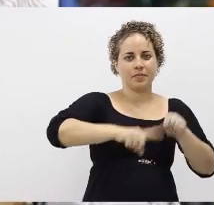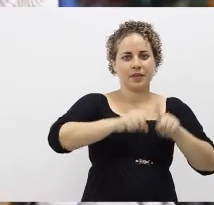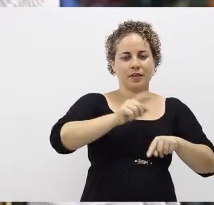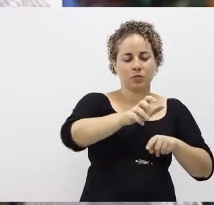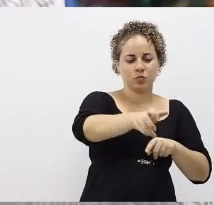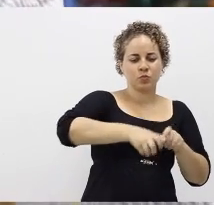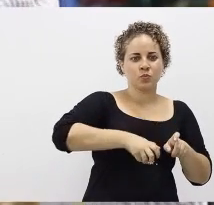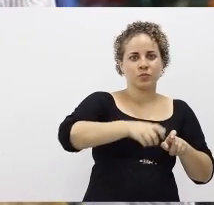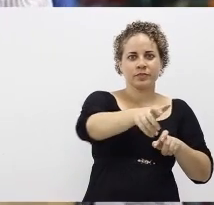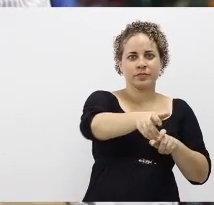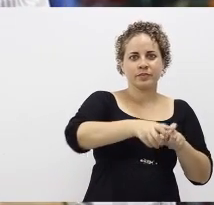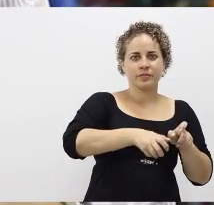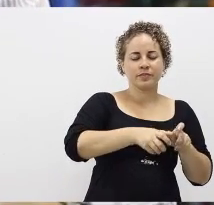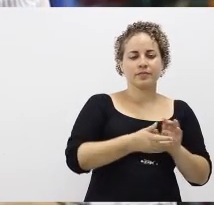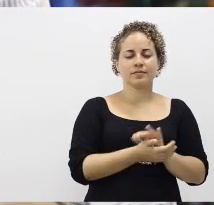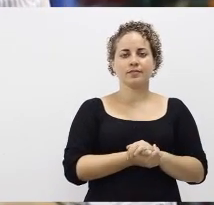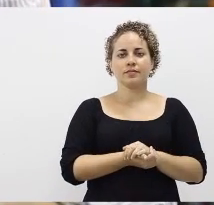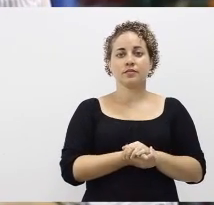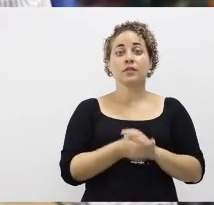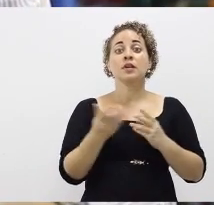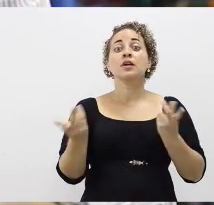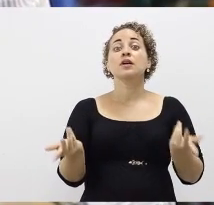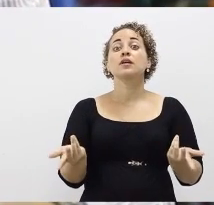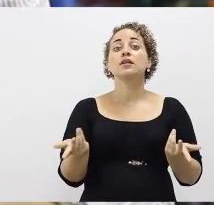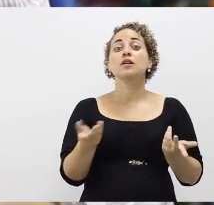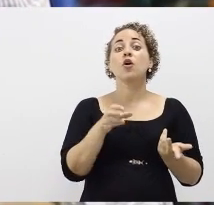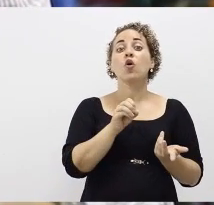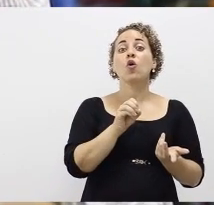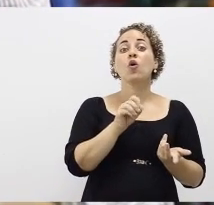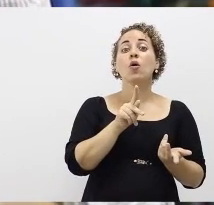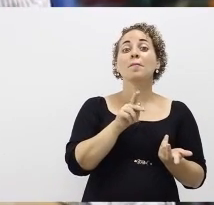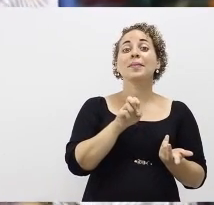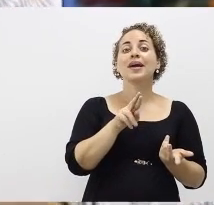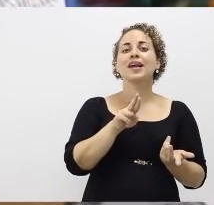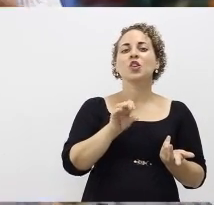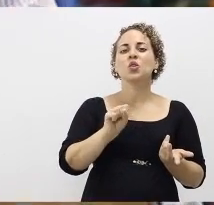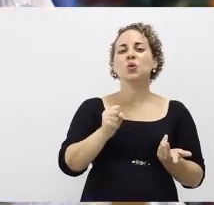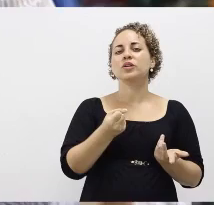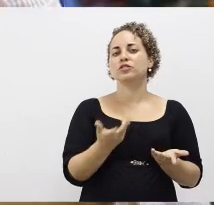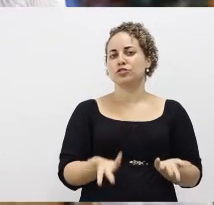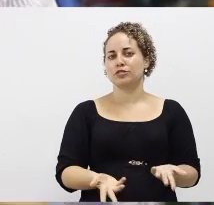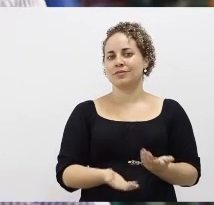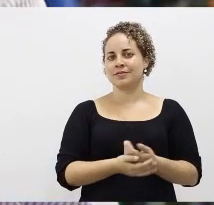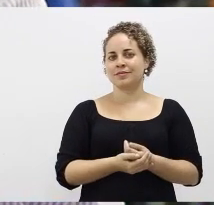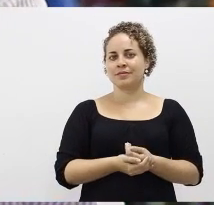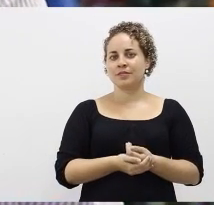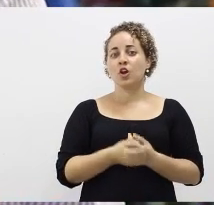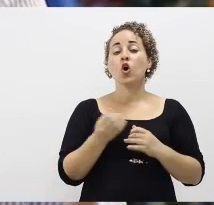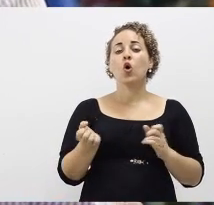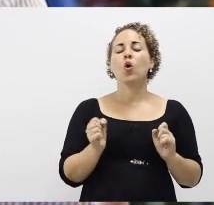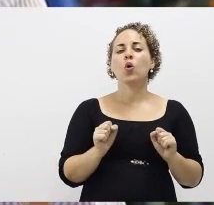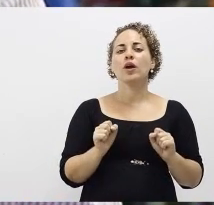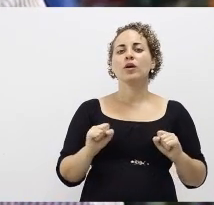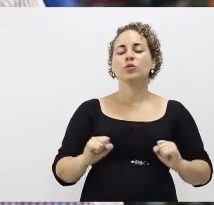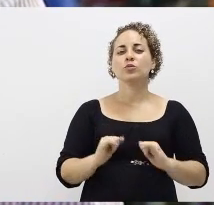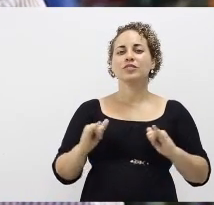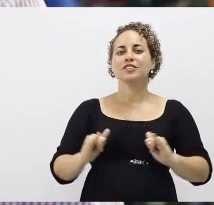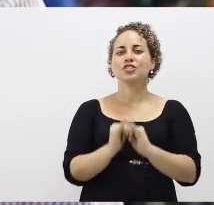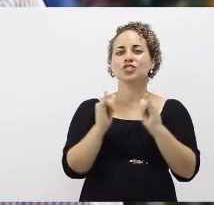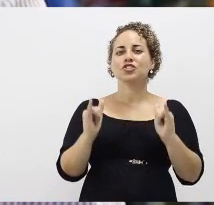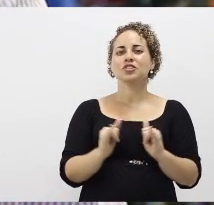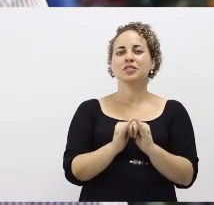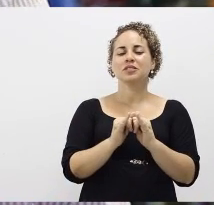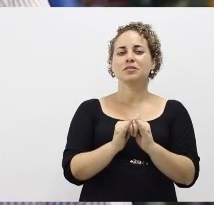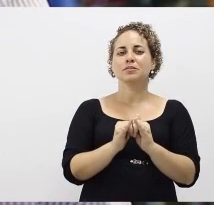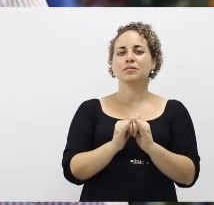problema realmente são os operadores de caixa? A quantidade deles? Ou o sistema de informática que não funciona